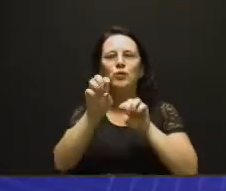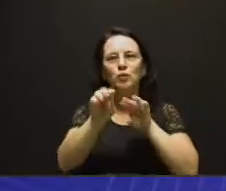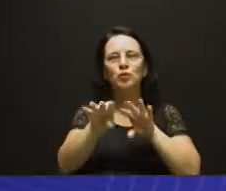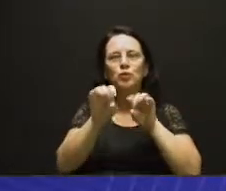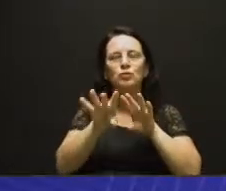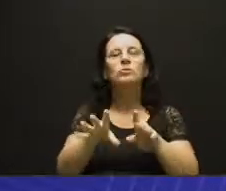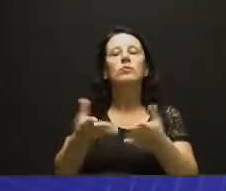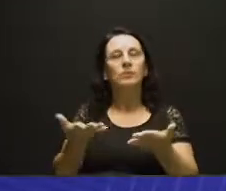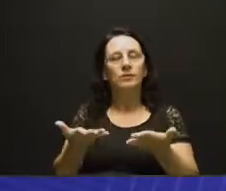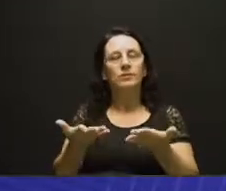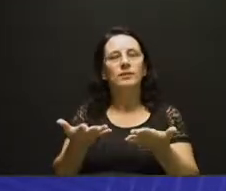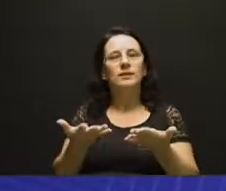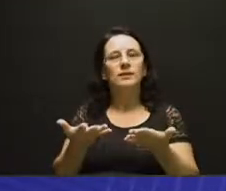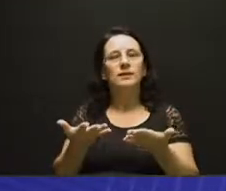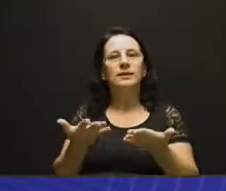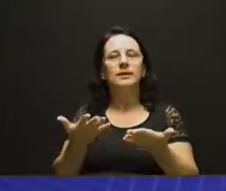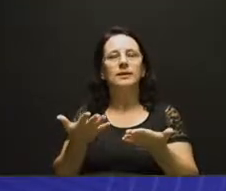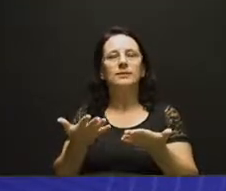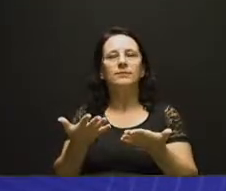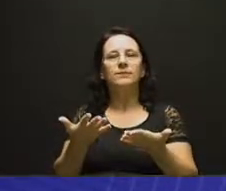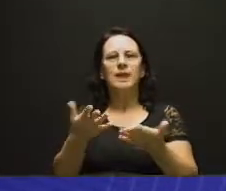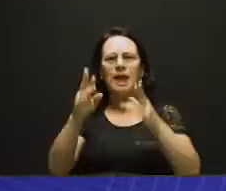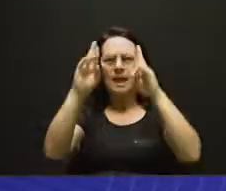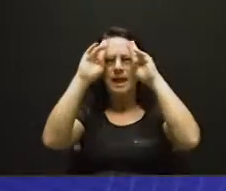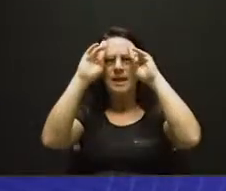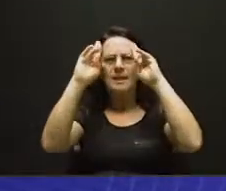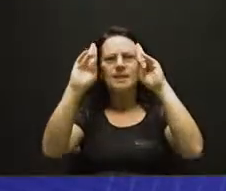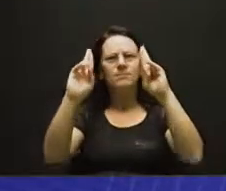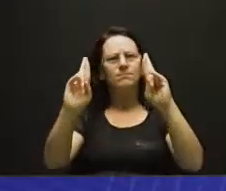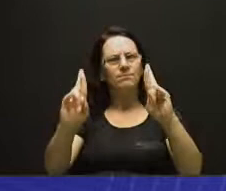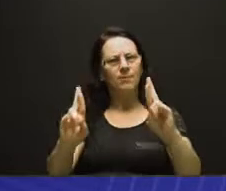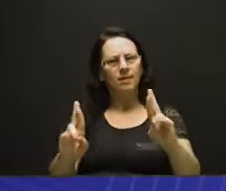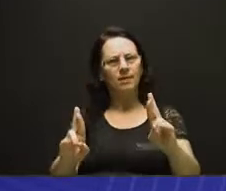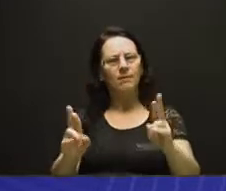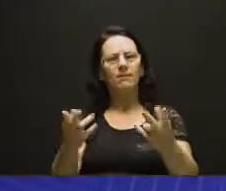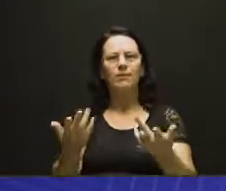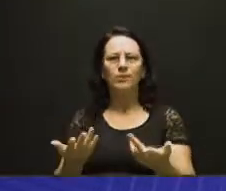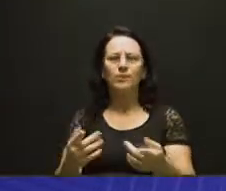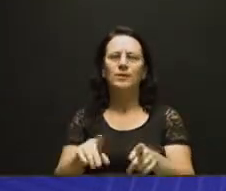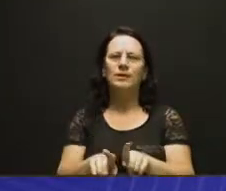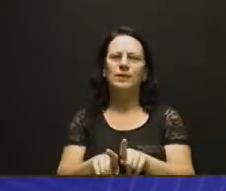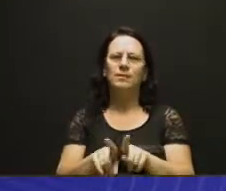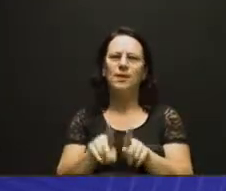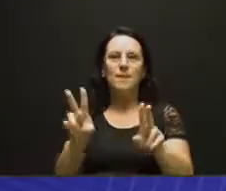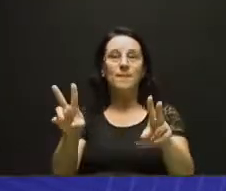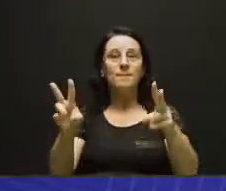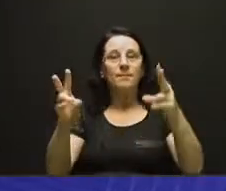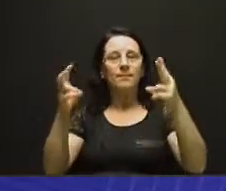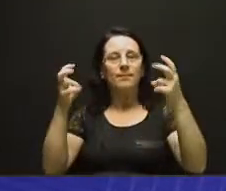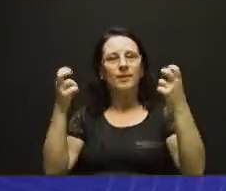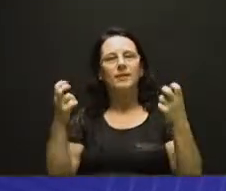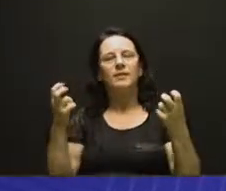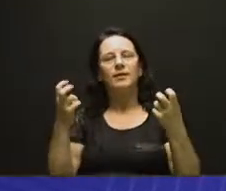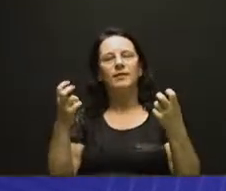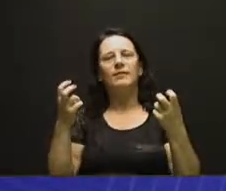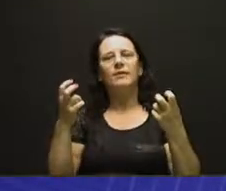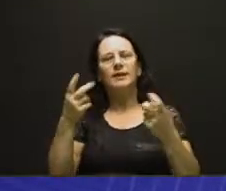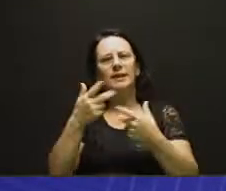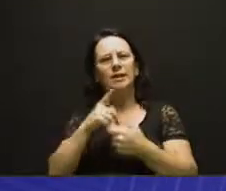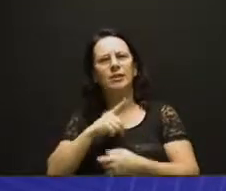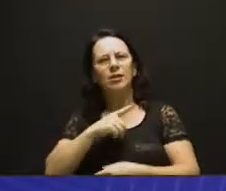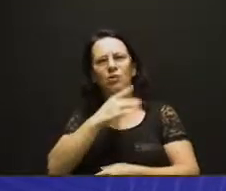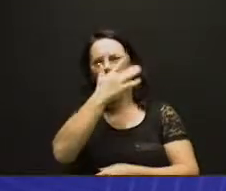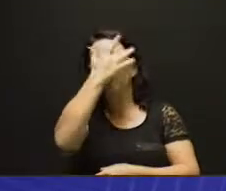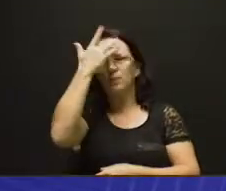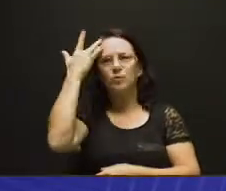trabalhem respeito e tolerância quando falo de respeito da tolerância é de perceber que alguém algumas pessoas